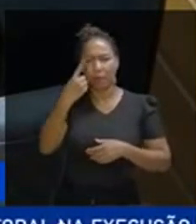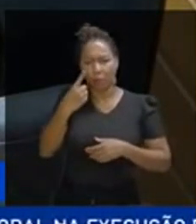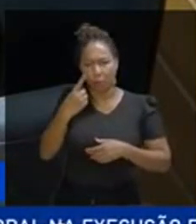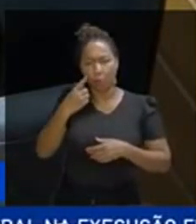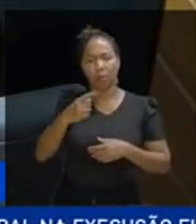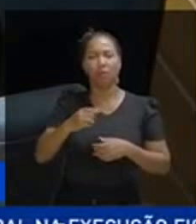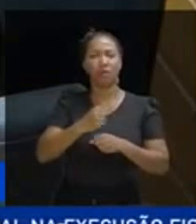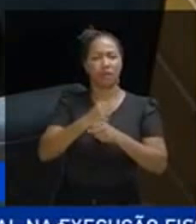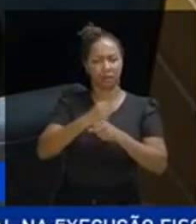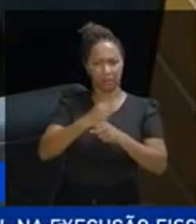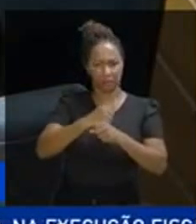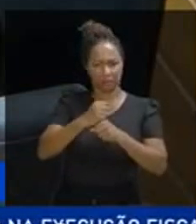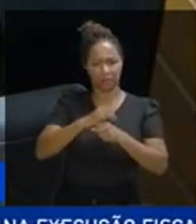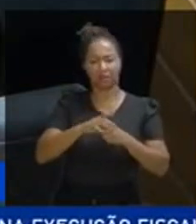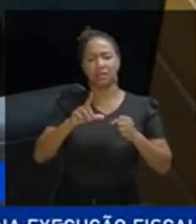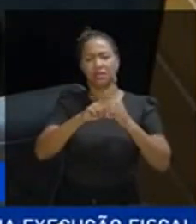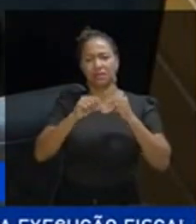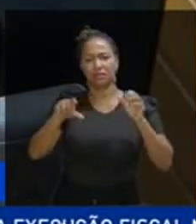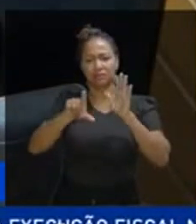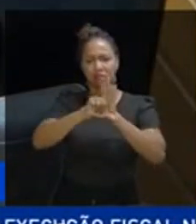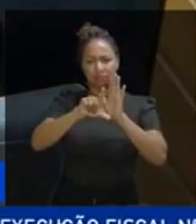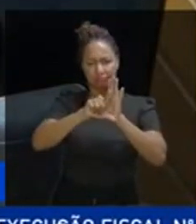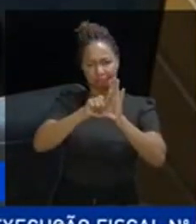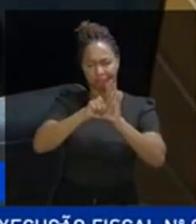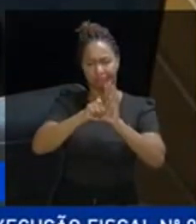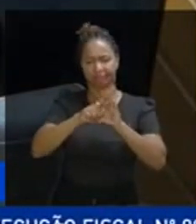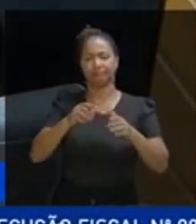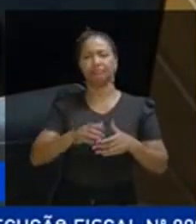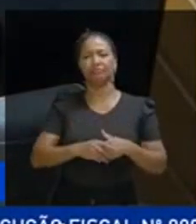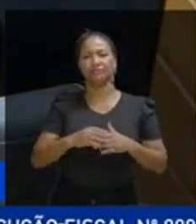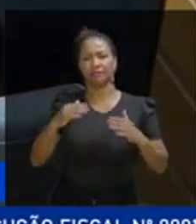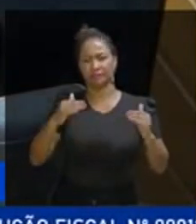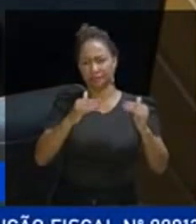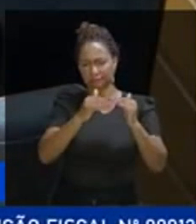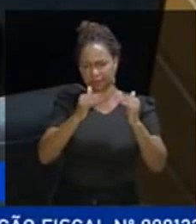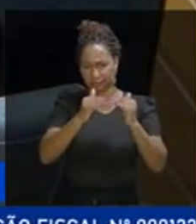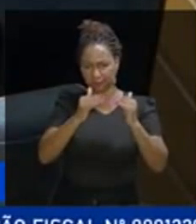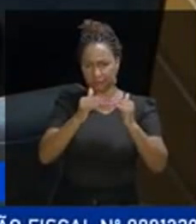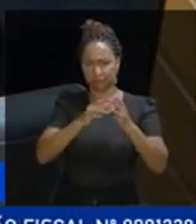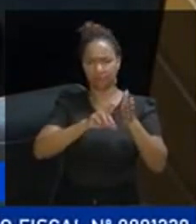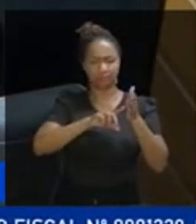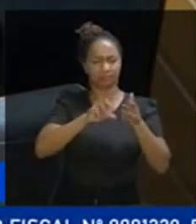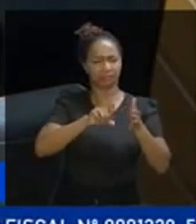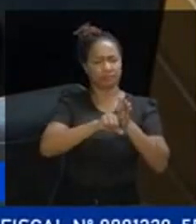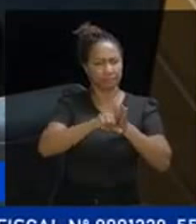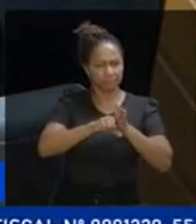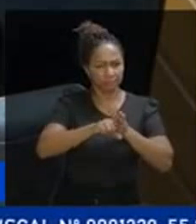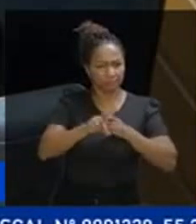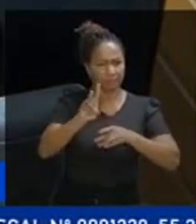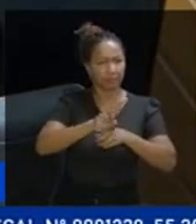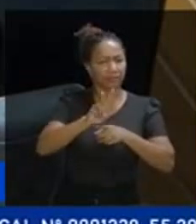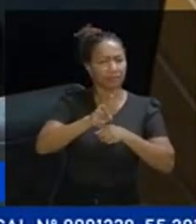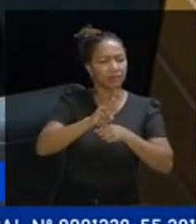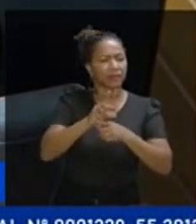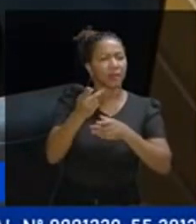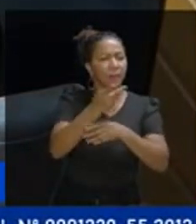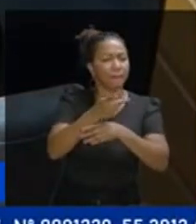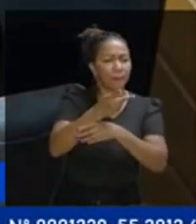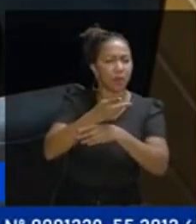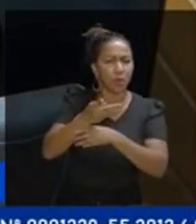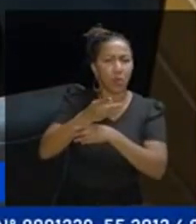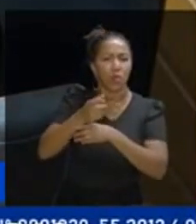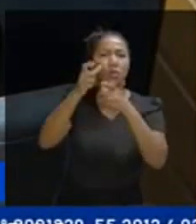com fundamento no artigo 40 da referida lei, enquanto diligenciava a localização do executado